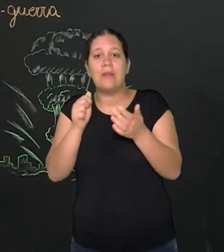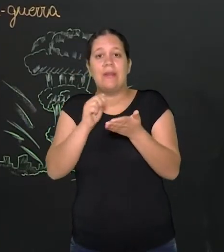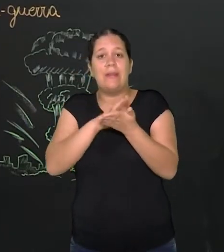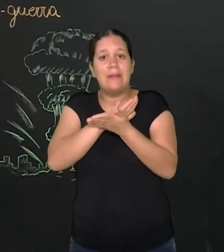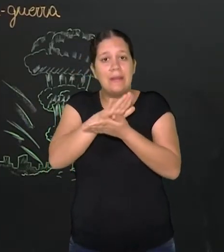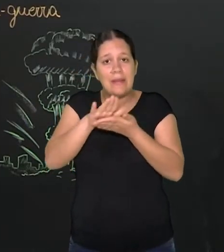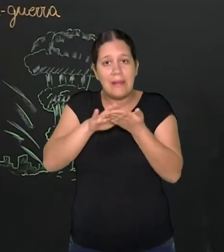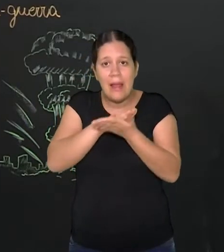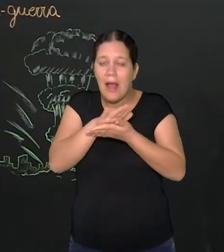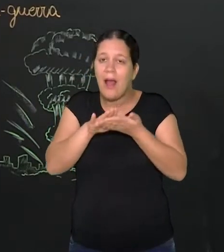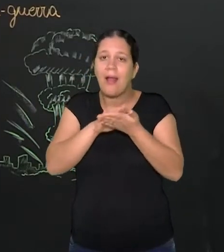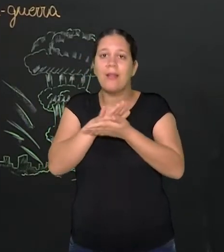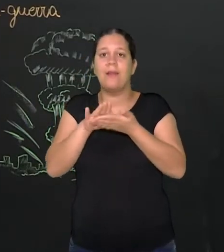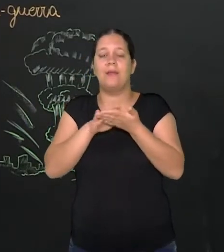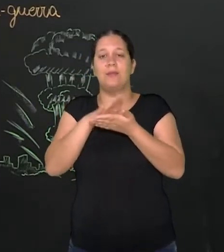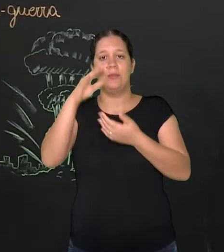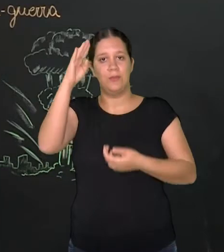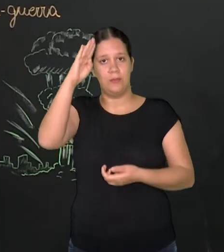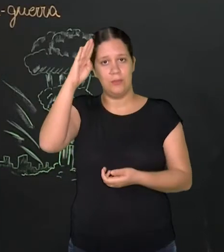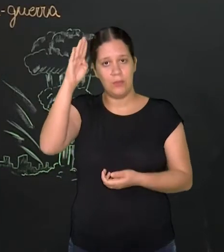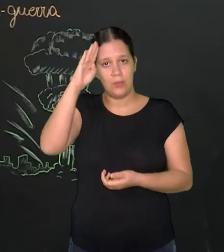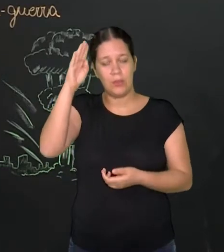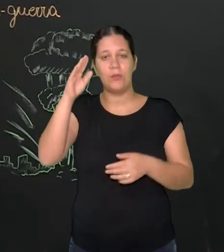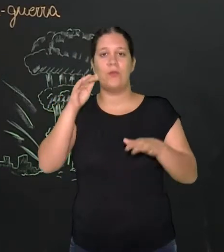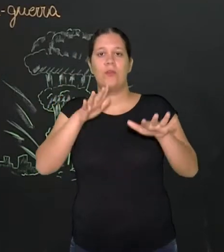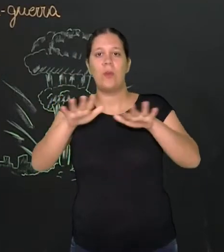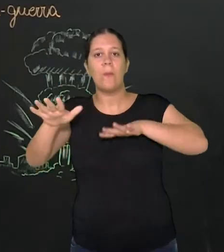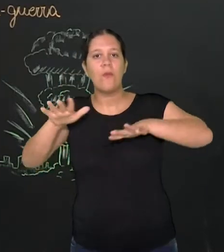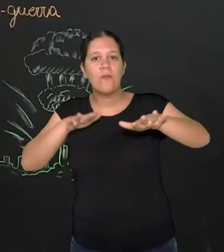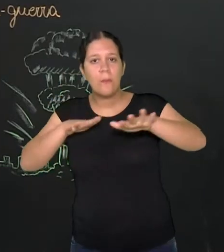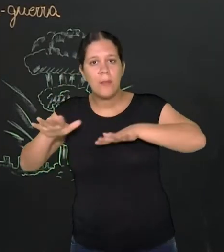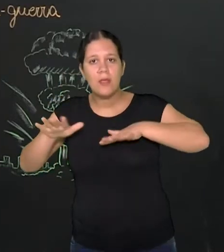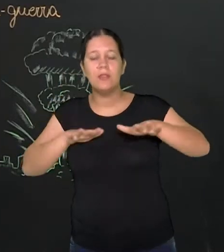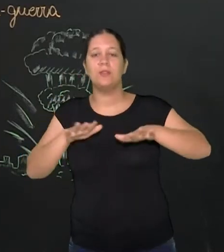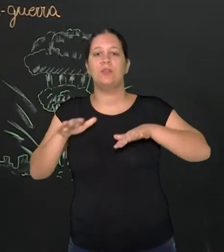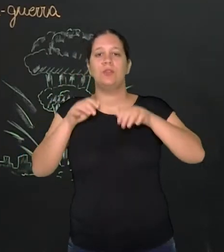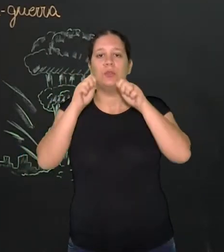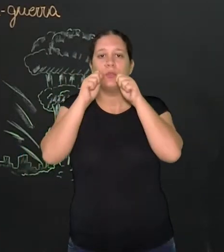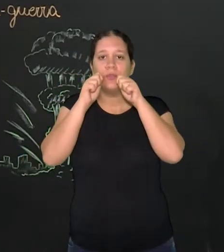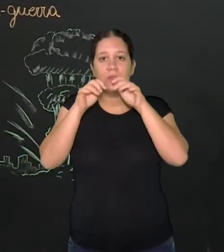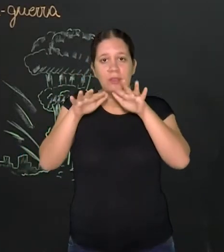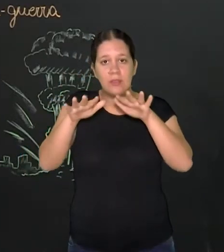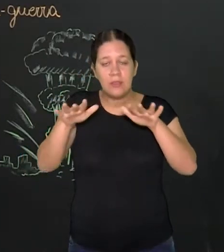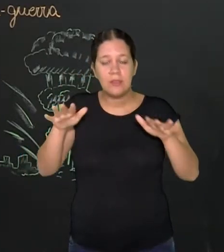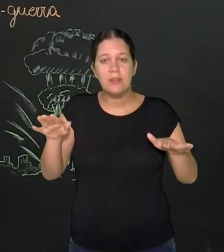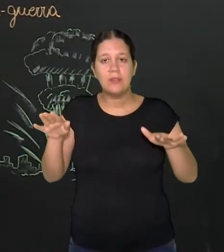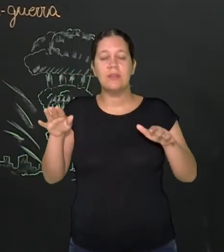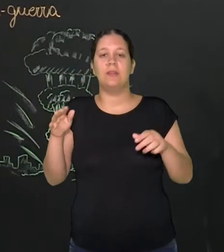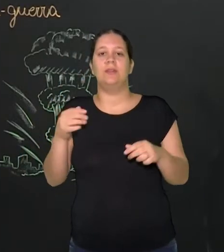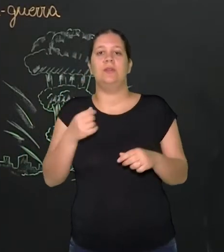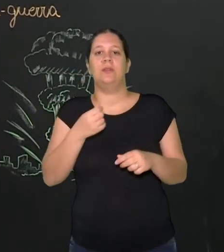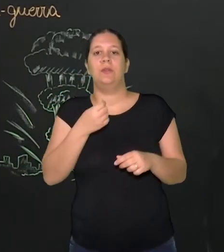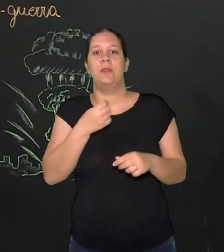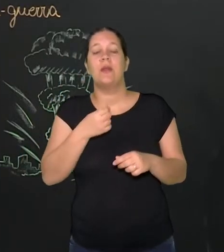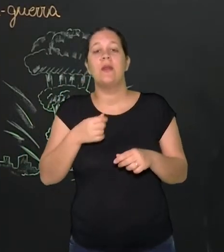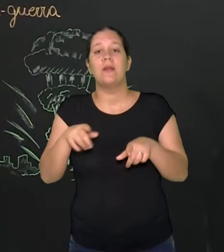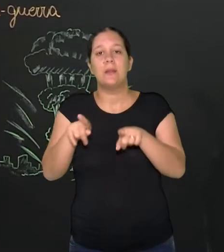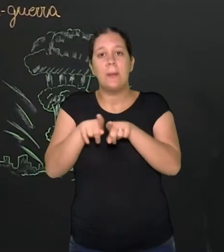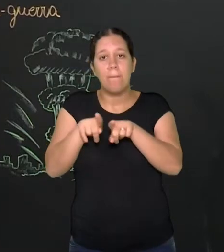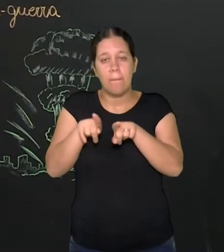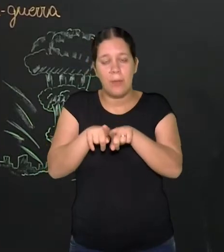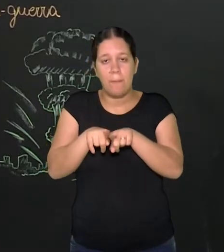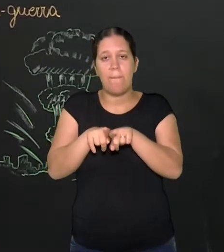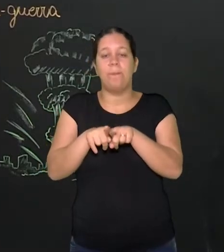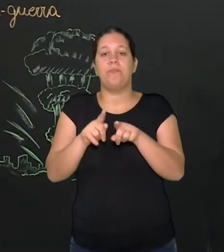de concreto, não responderam militarmente os movimentos de expansão, sobretudo de Hitler e do